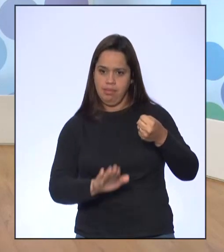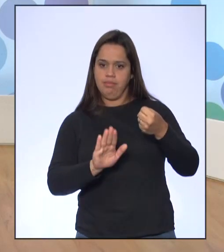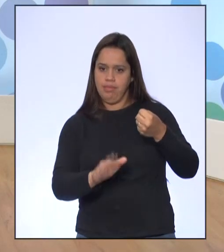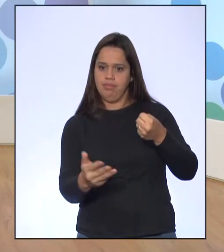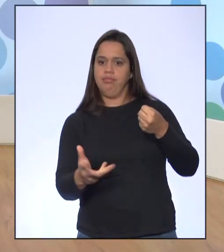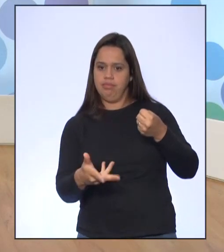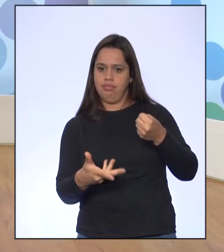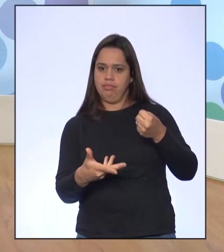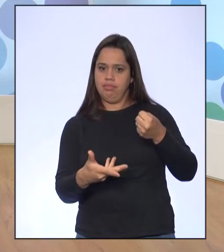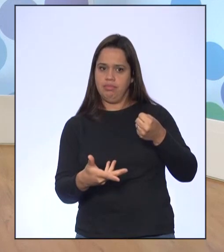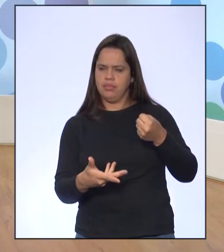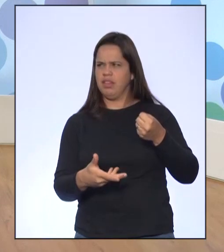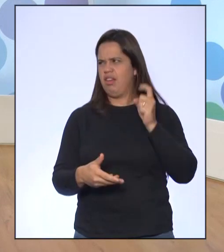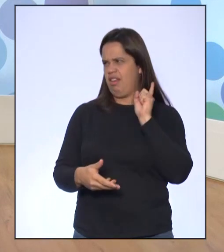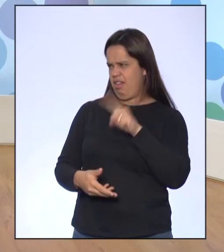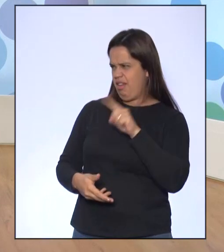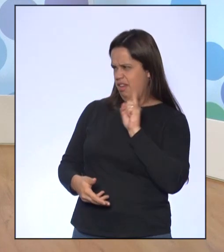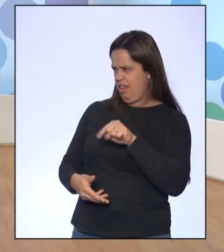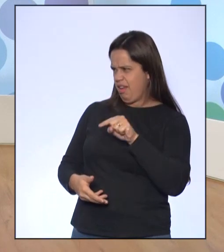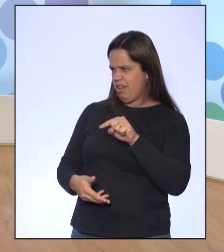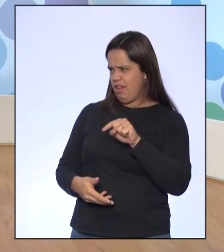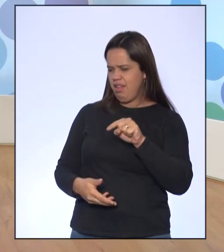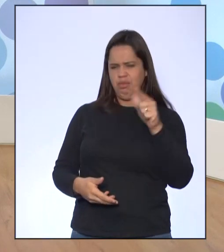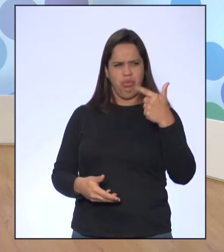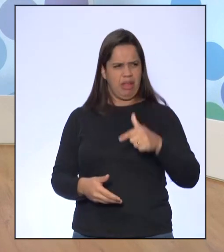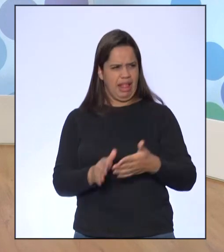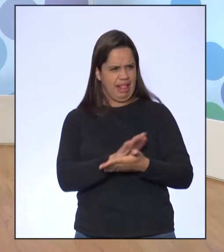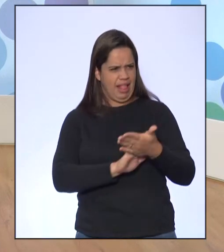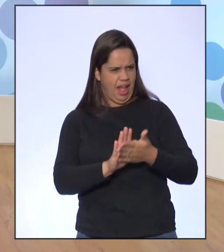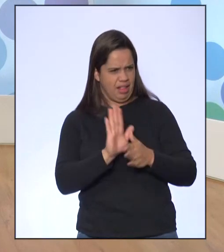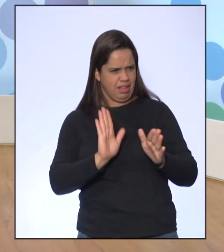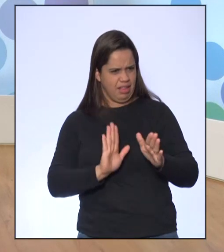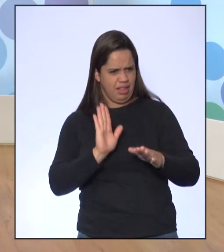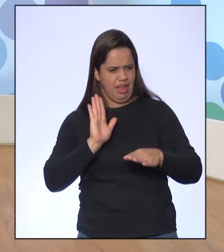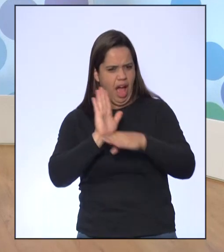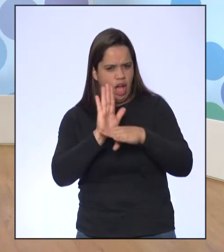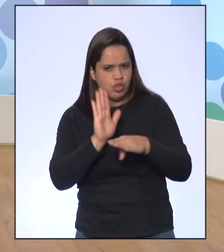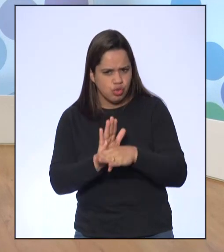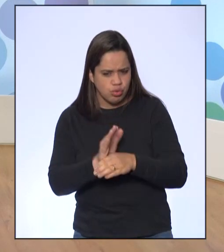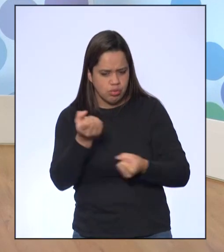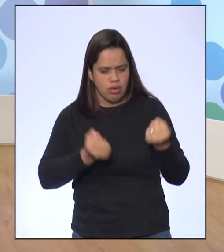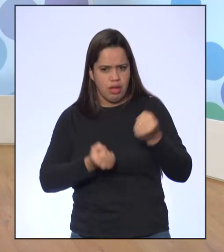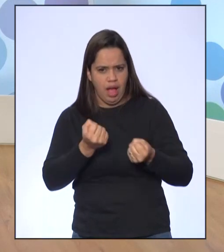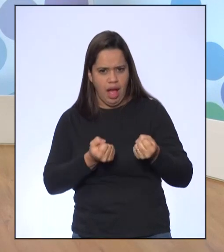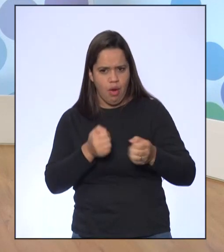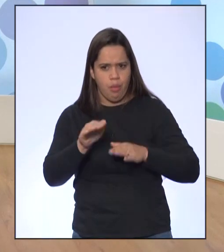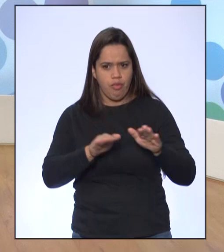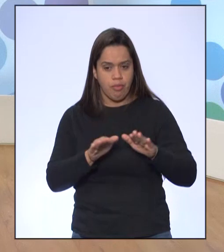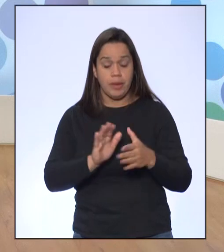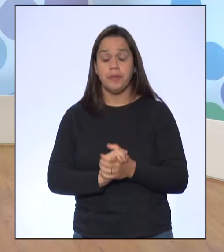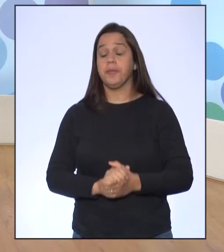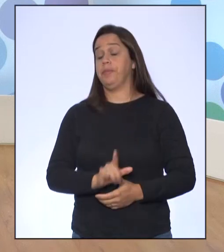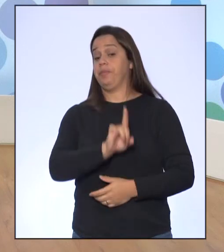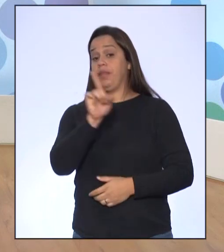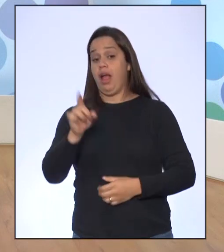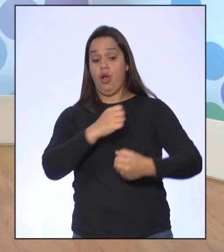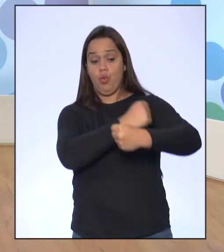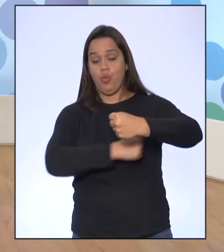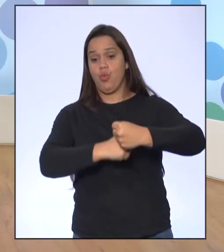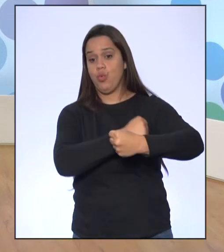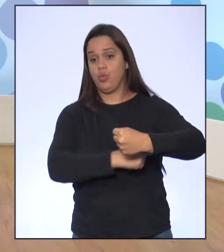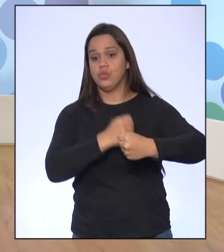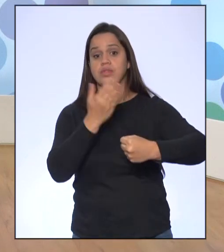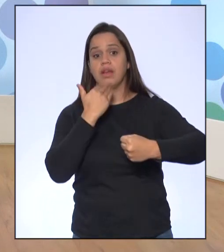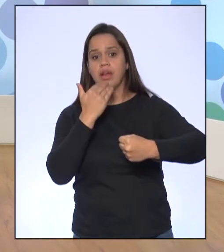será? Será que não tem nada que está ajudando este carro a movimentar-se? Lá na cozinha da sua casa, como